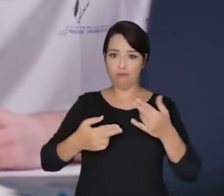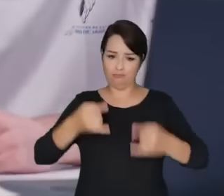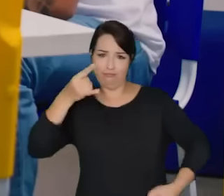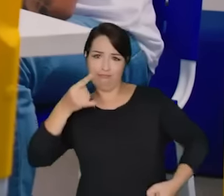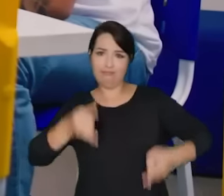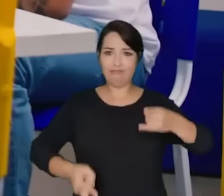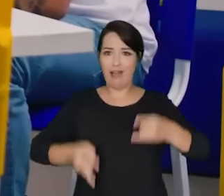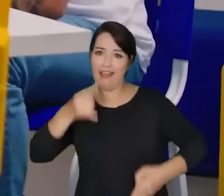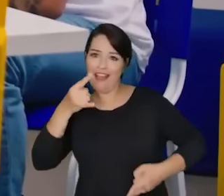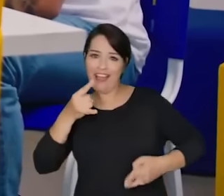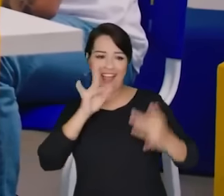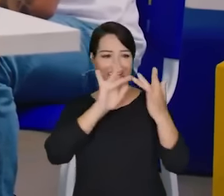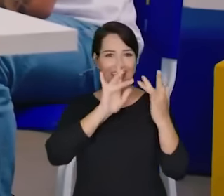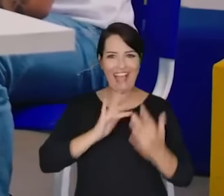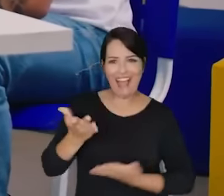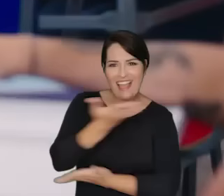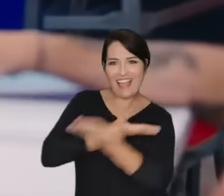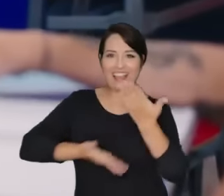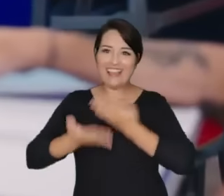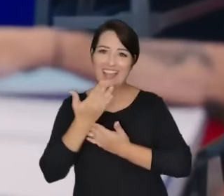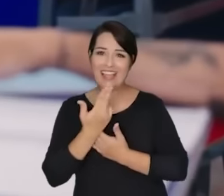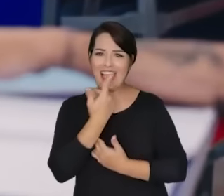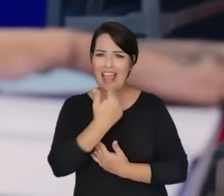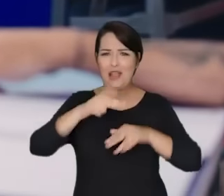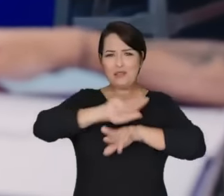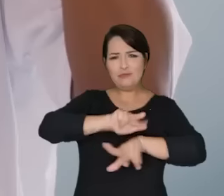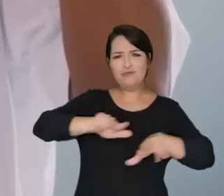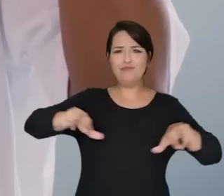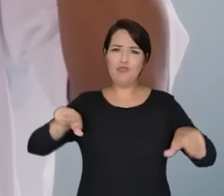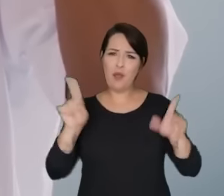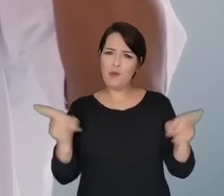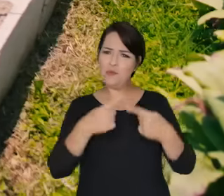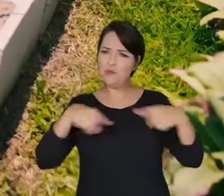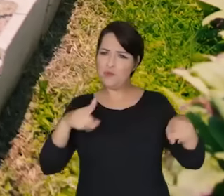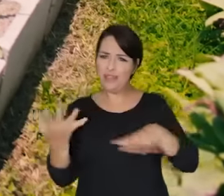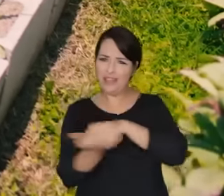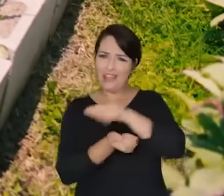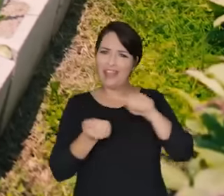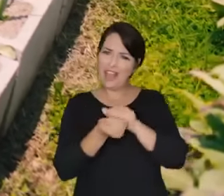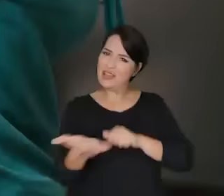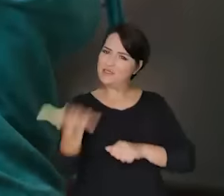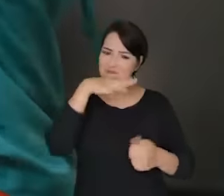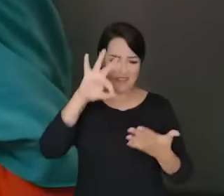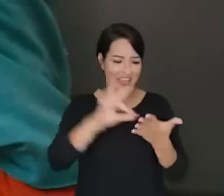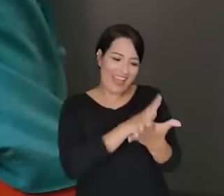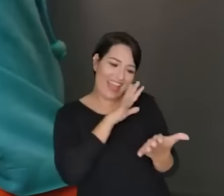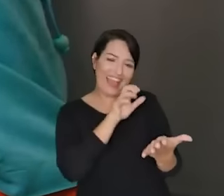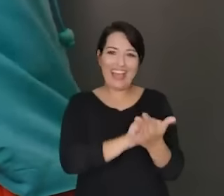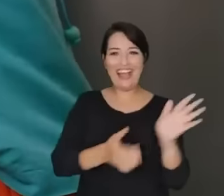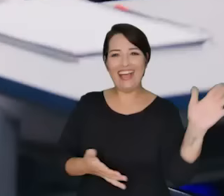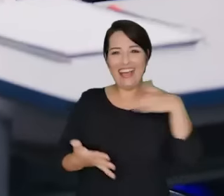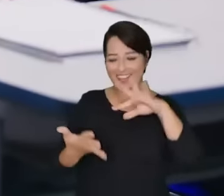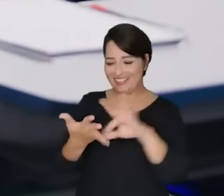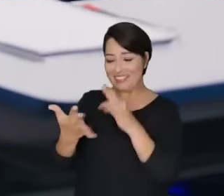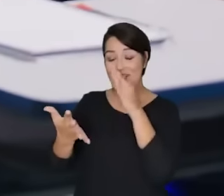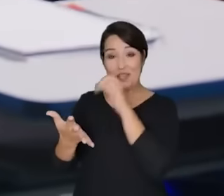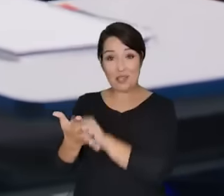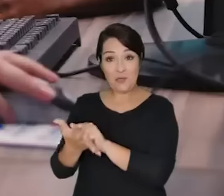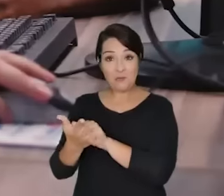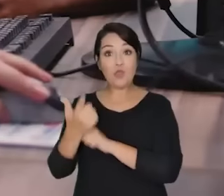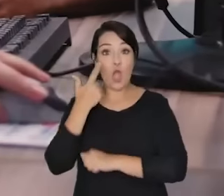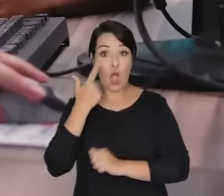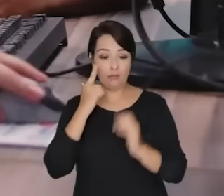robótica, interatividade, idiomas, música, sustentabilidade. Bora matricular! Bora